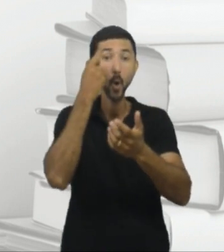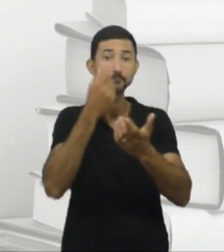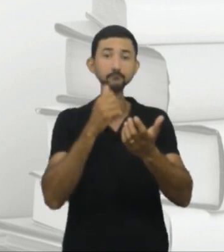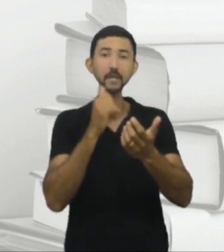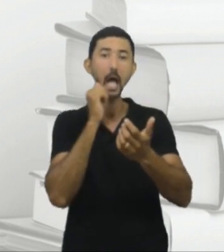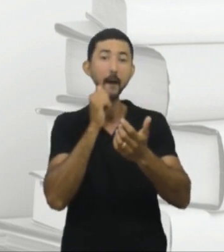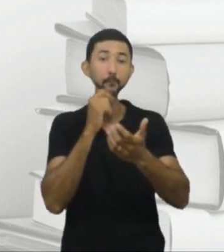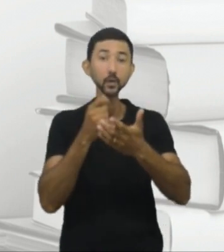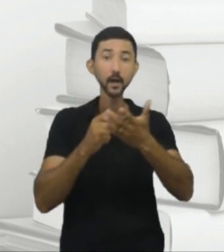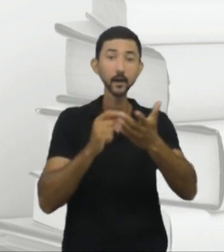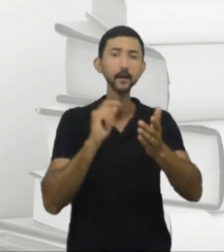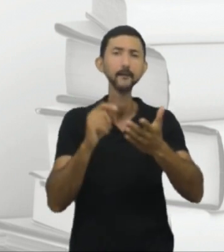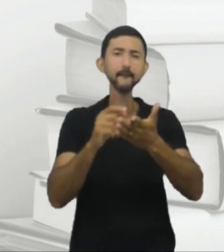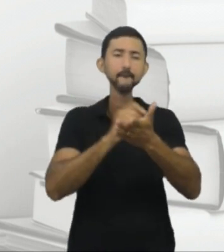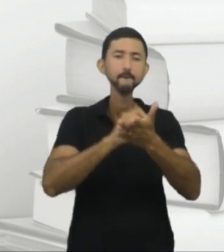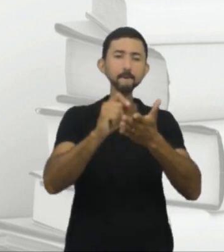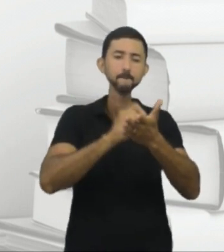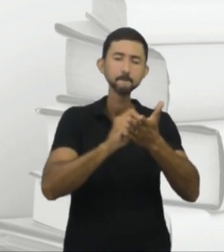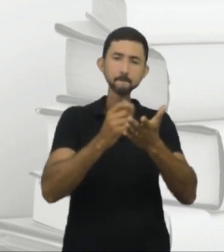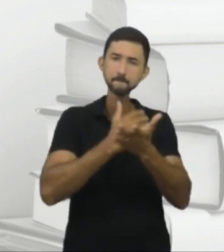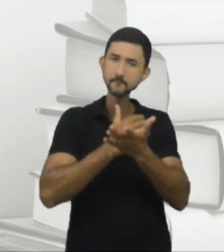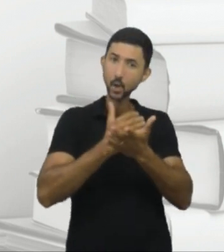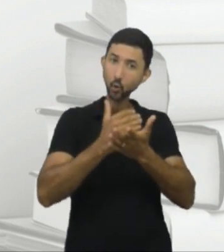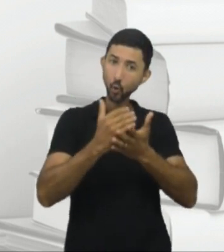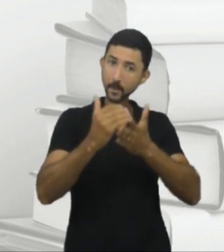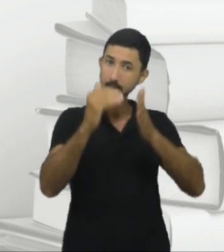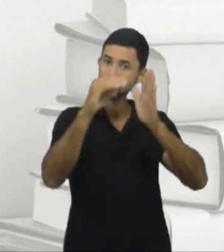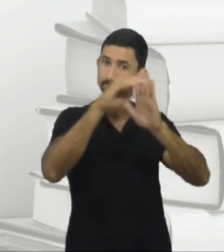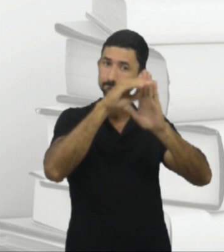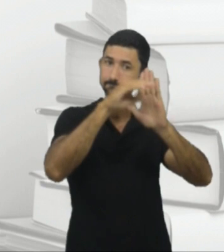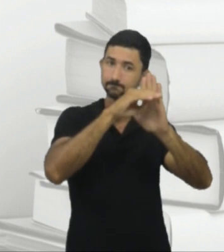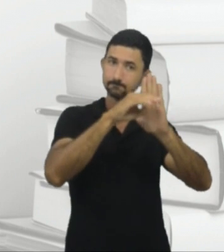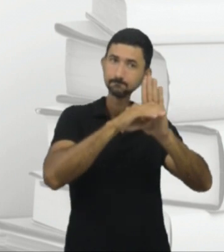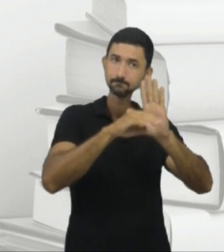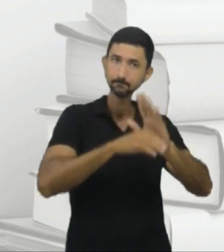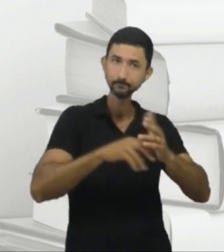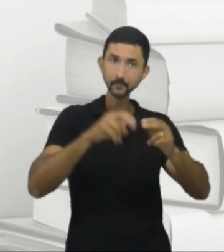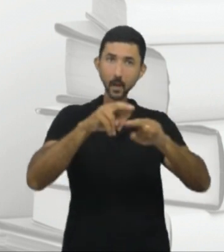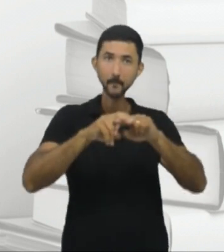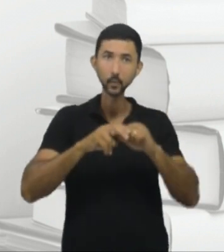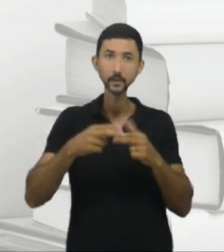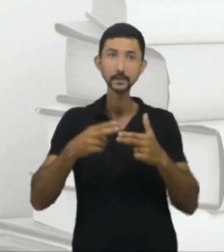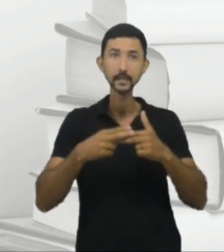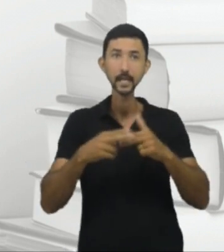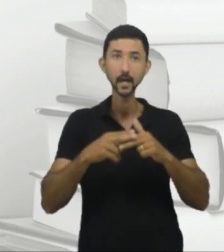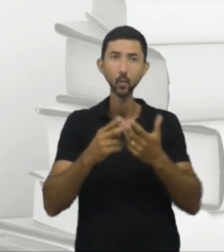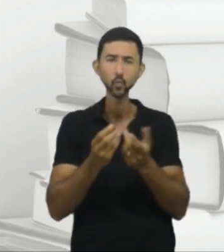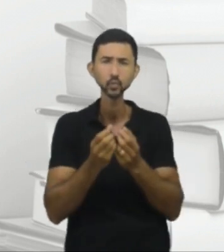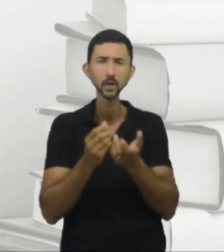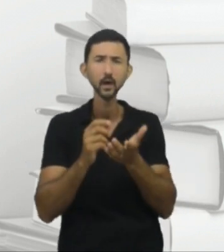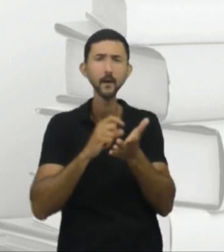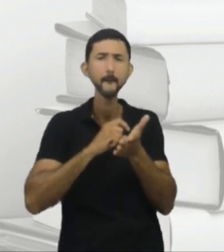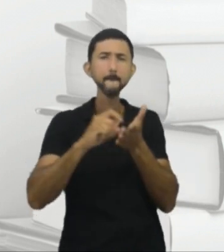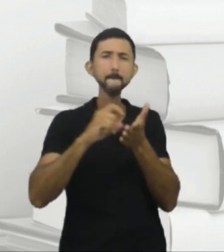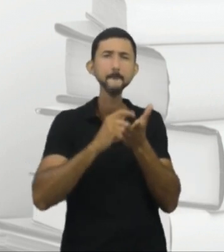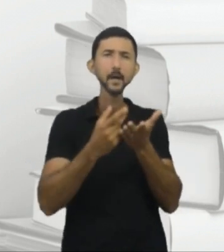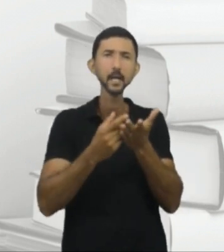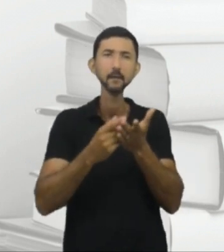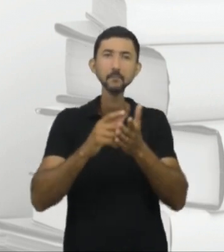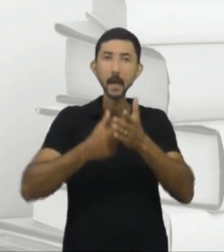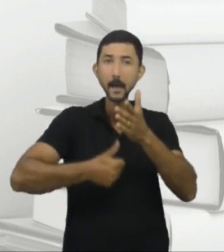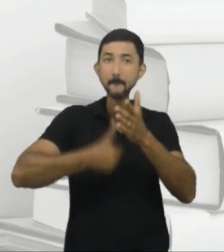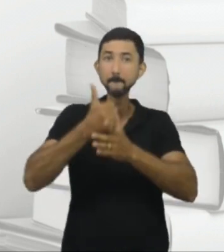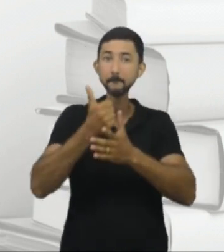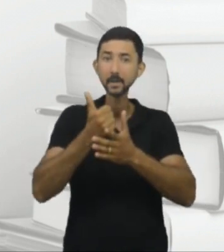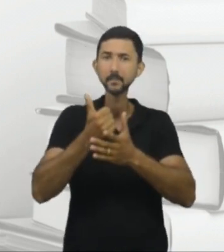texto faz é começar a enumerar para você, por isso ela usa bem aqui, ó, a expressão essa é a